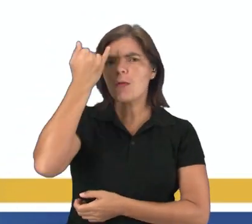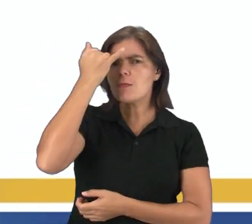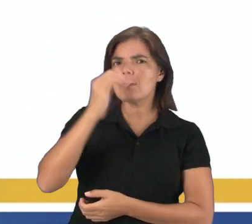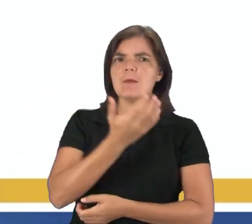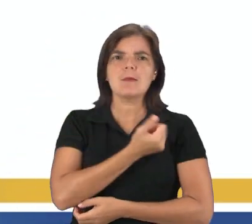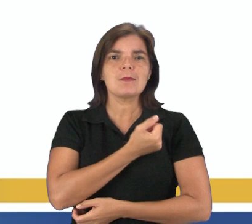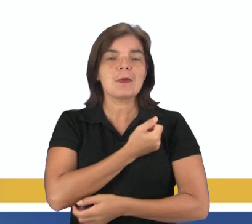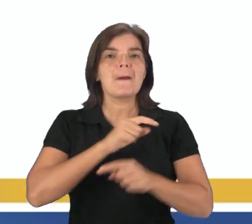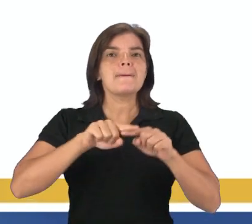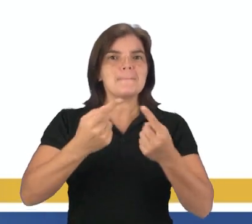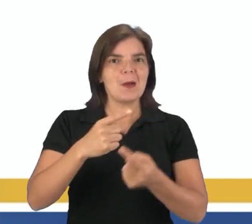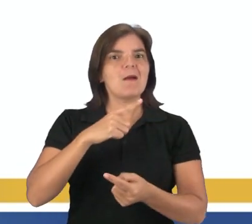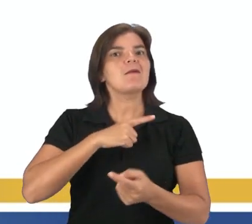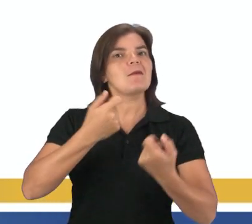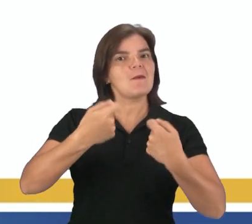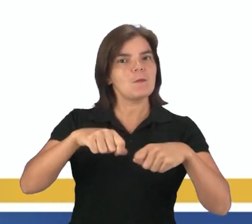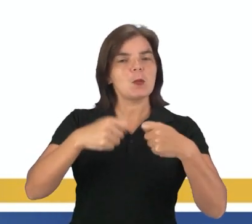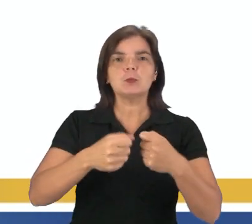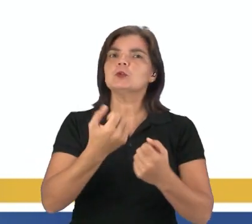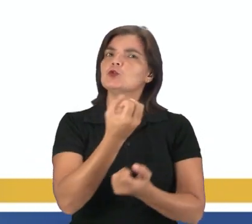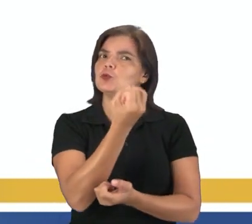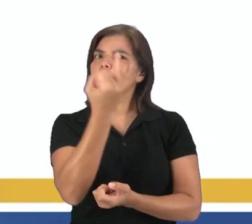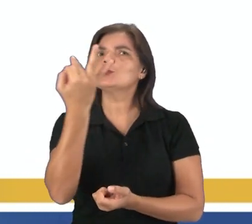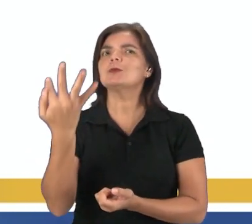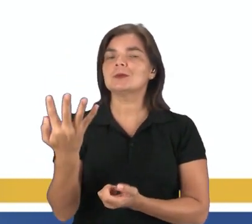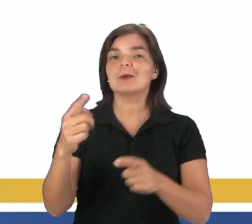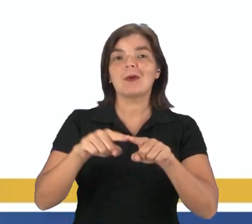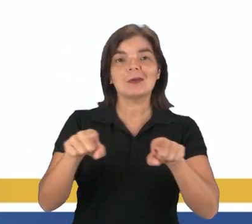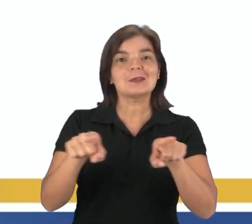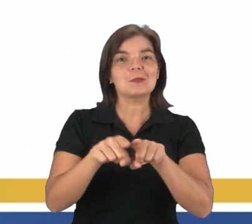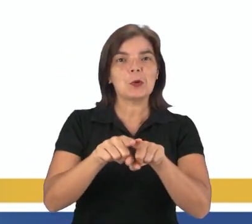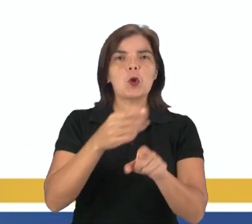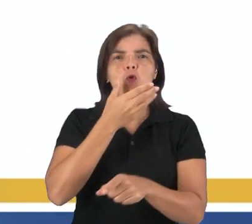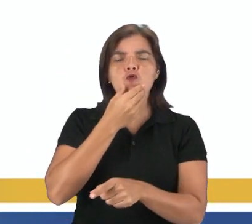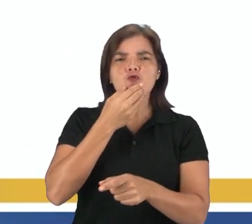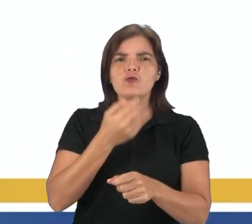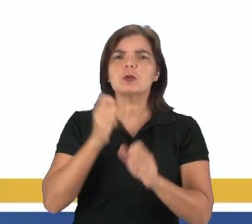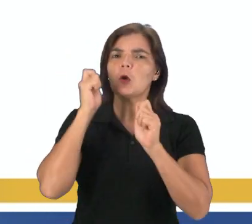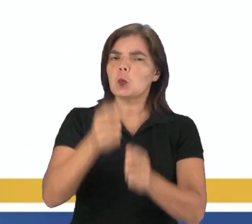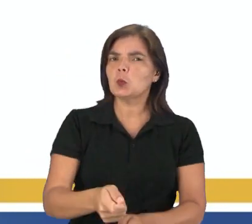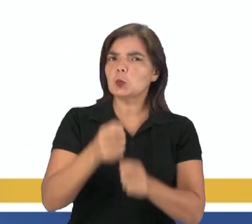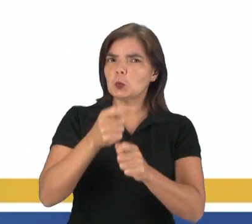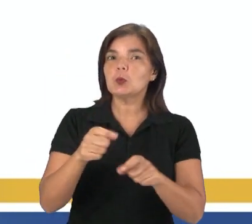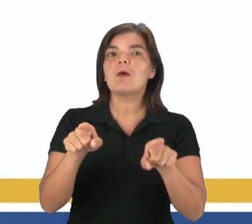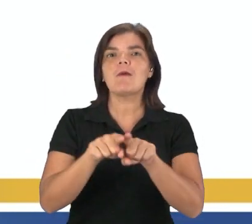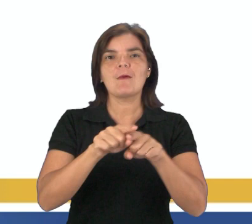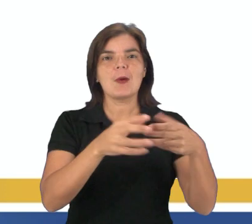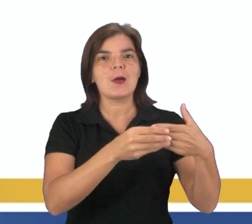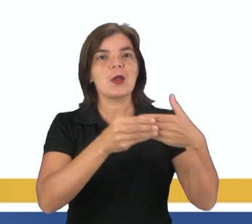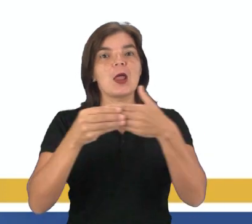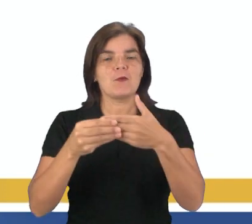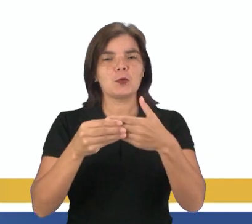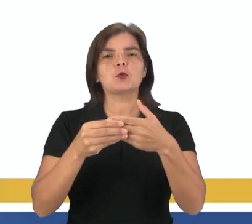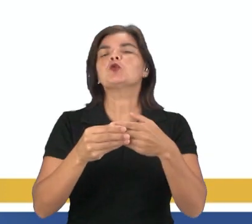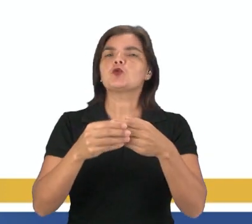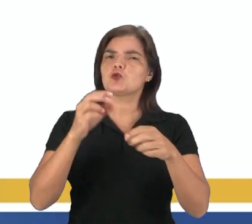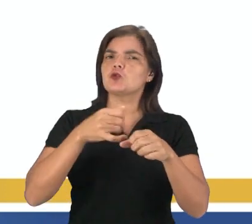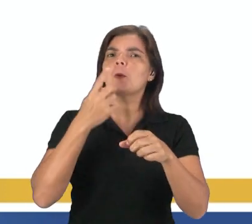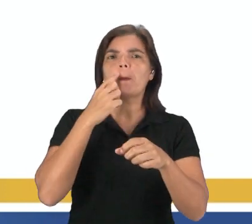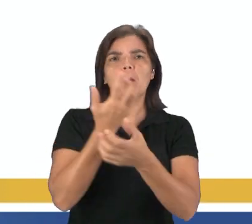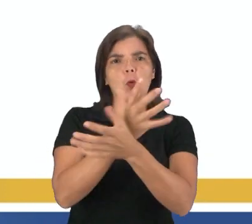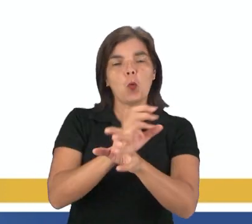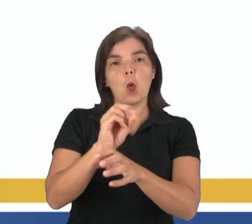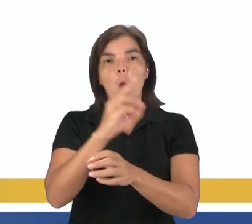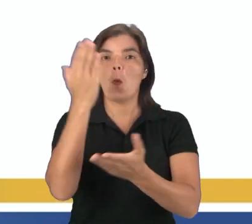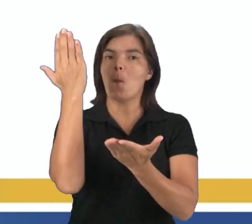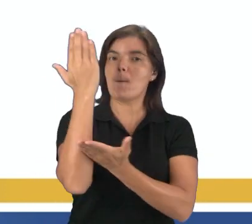de números, mas eles tinham a necessidade de contar. Assim, quando os homens iam pescar ou caçar, levavam consigo pedaços de ossos ou